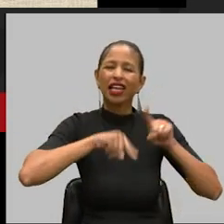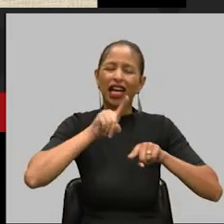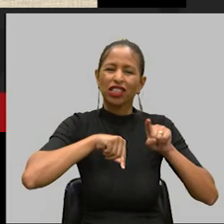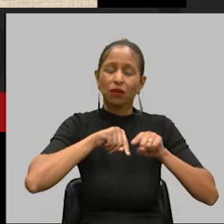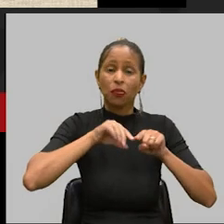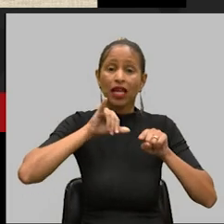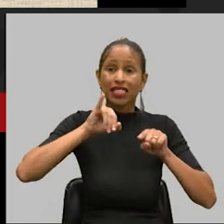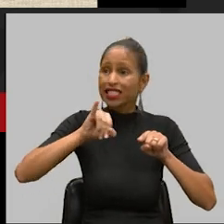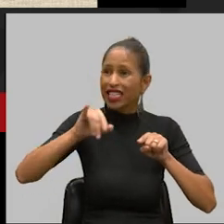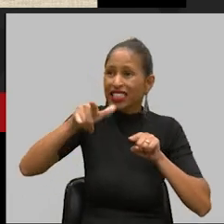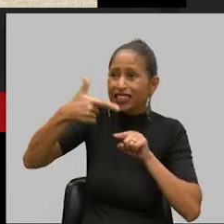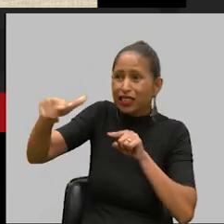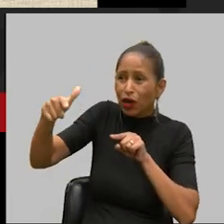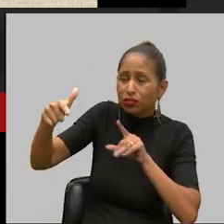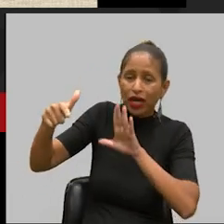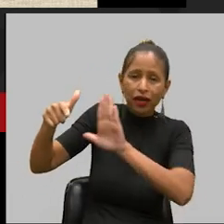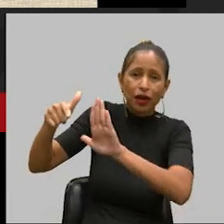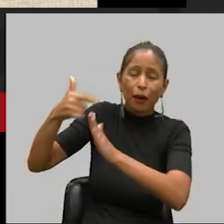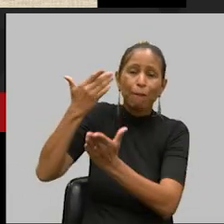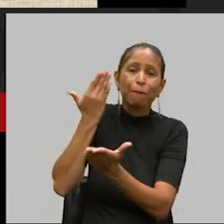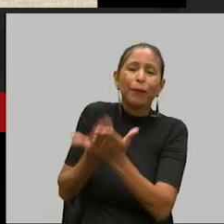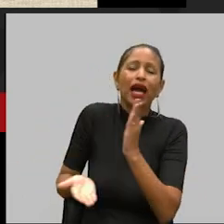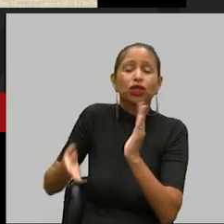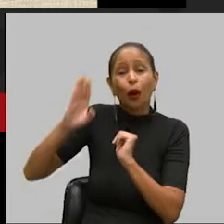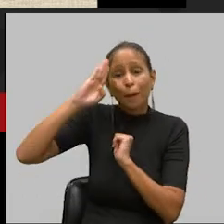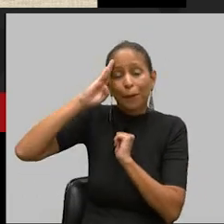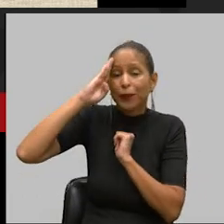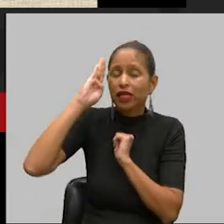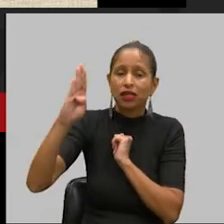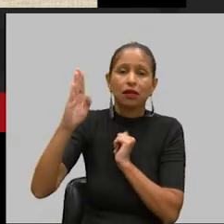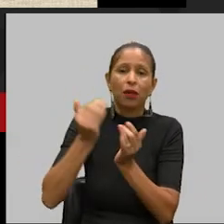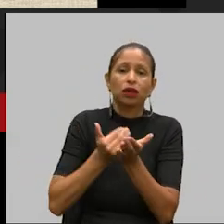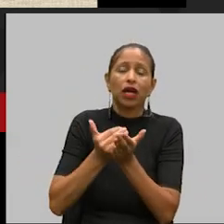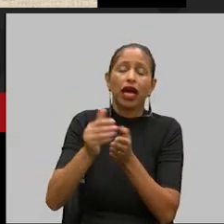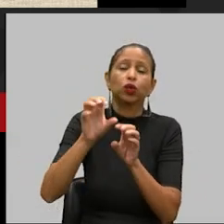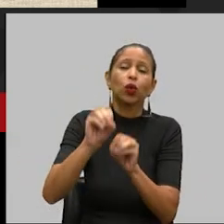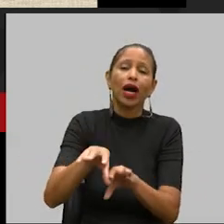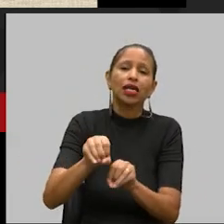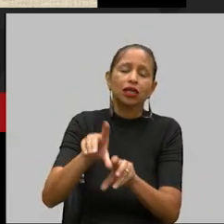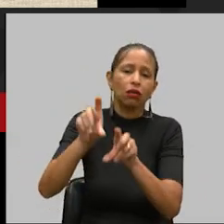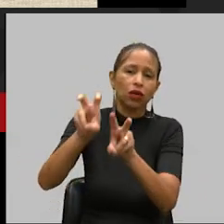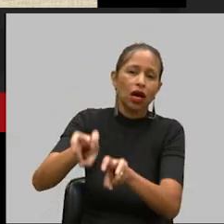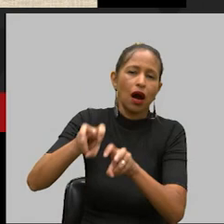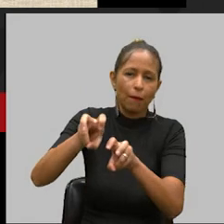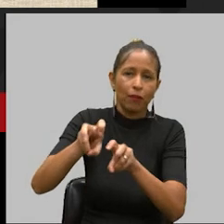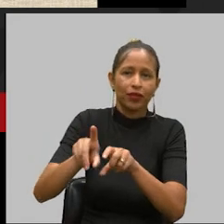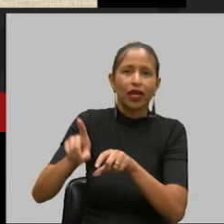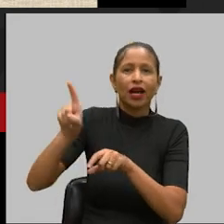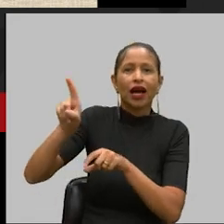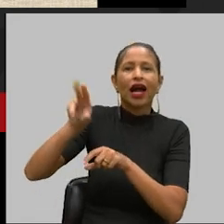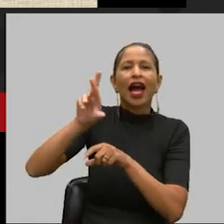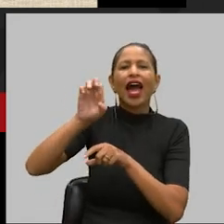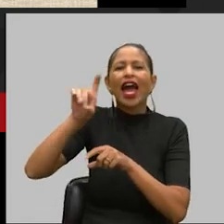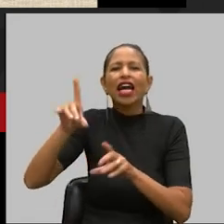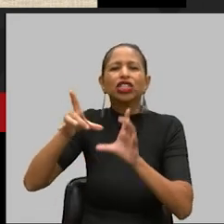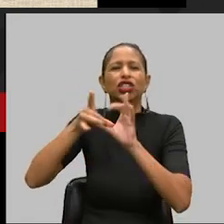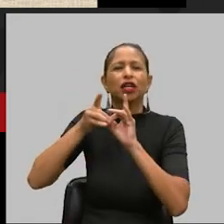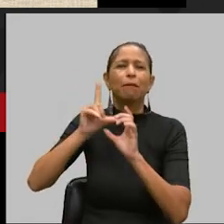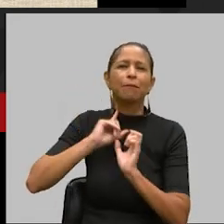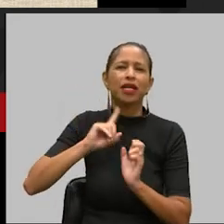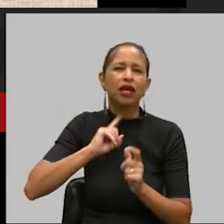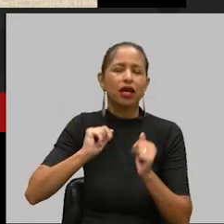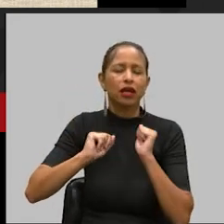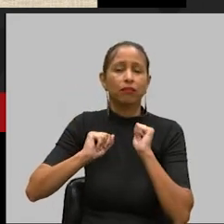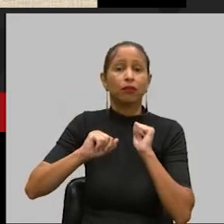sair dessa materialidade a gente já tá perdendo o principal princípio da Educação do Campo né fui colocando a rede mineira ah